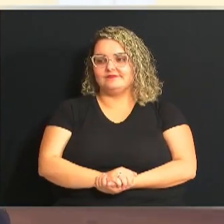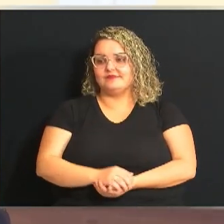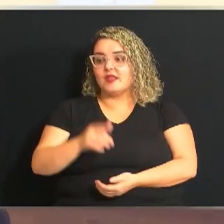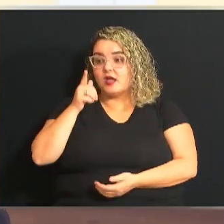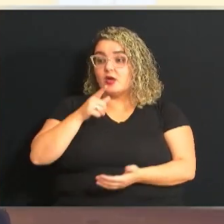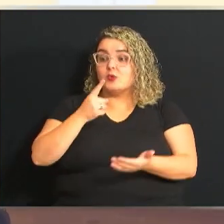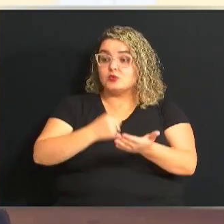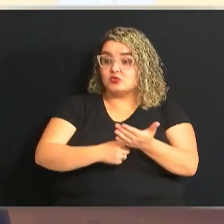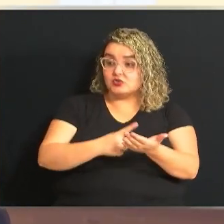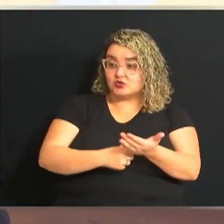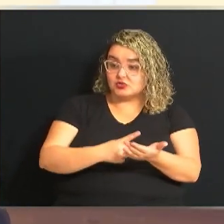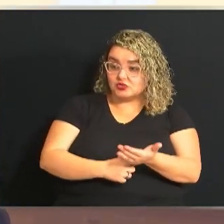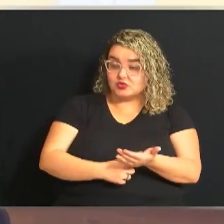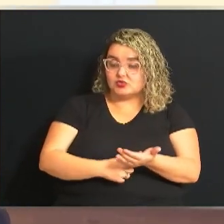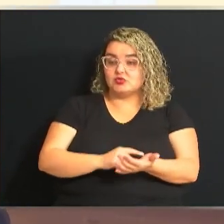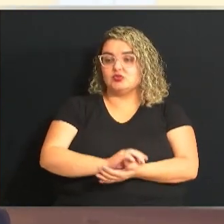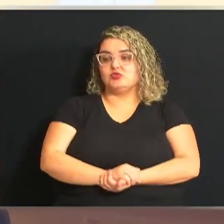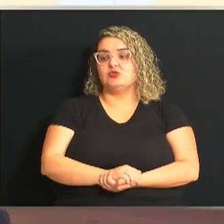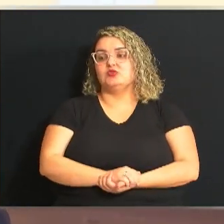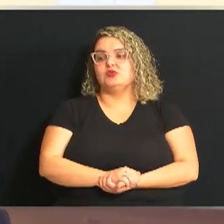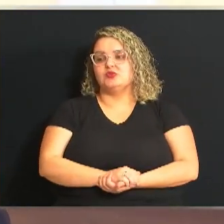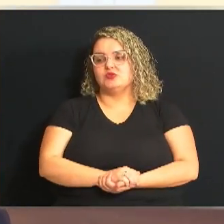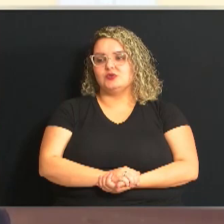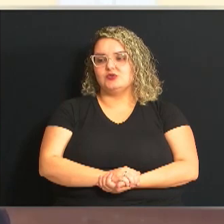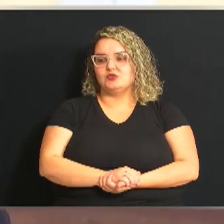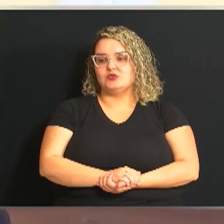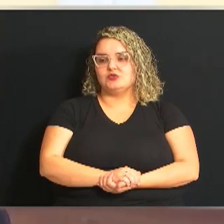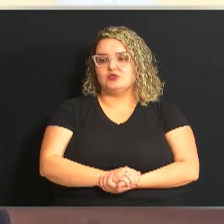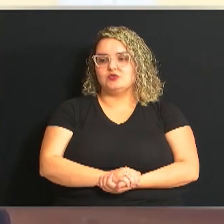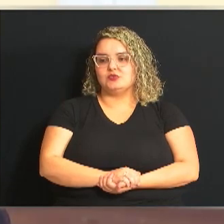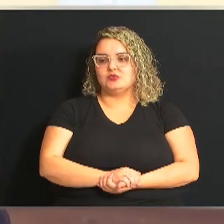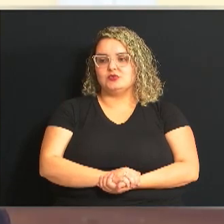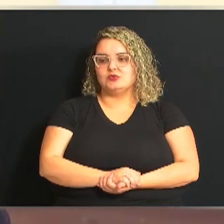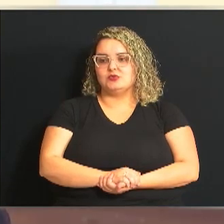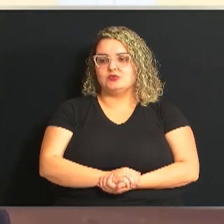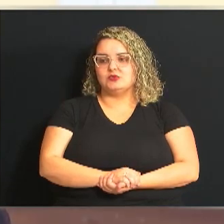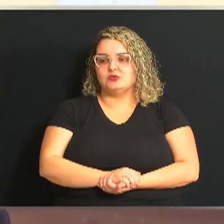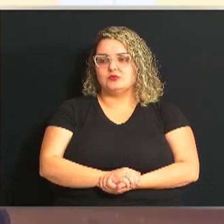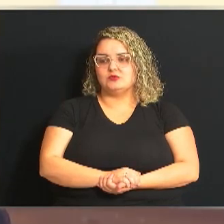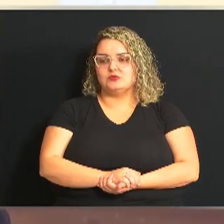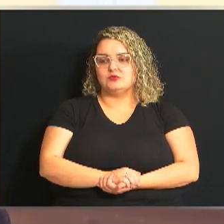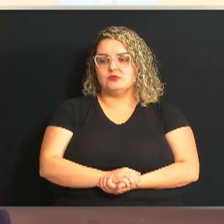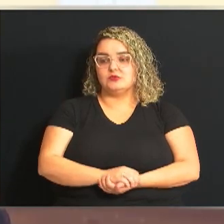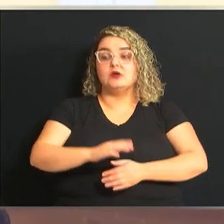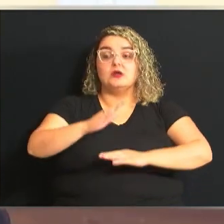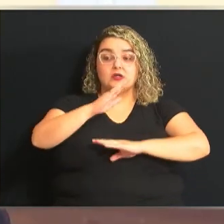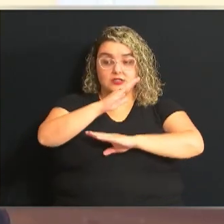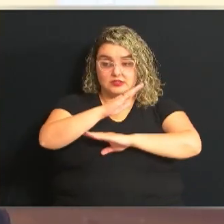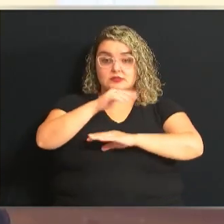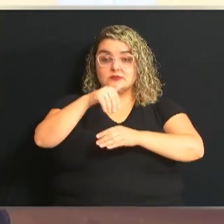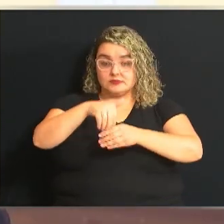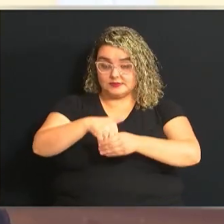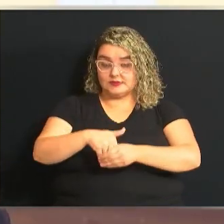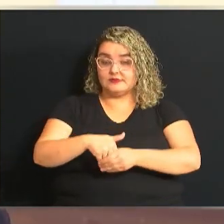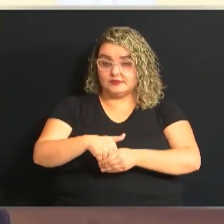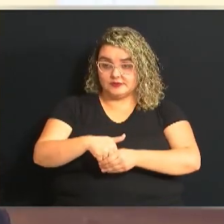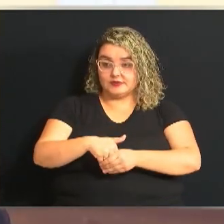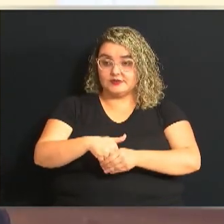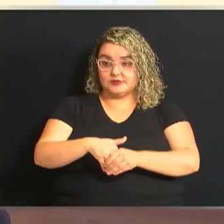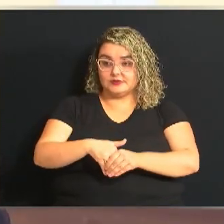profissional, para melhor atender os pacientes. Agradeço no momento